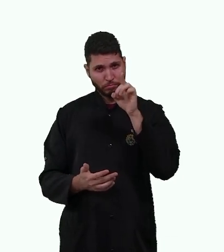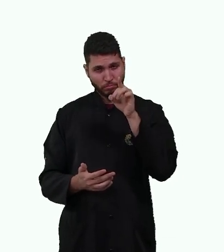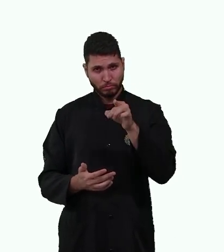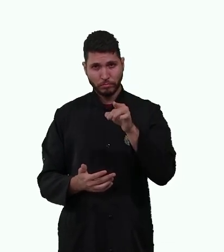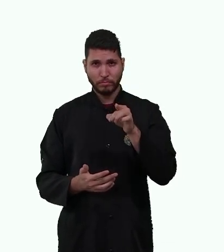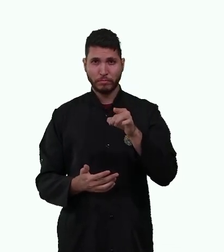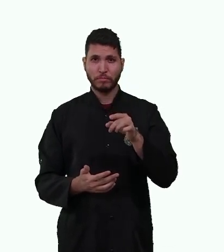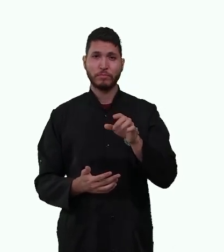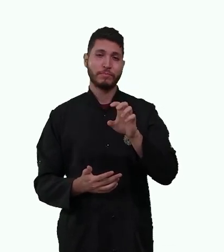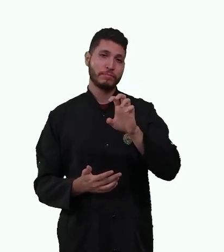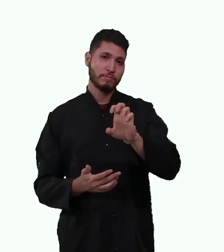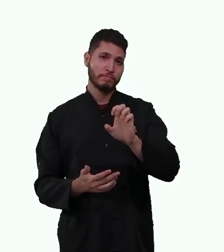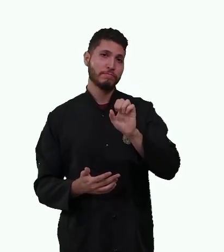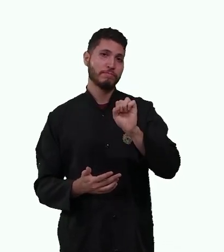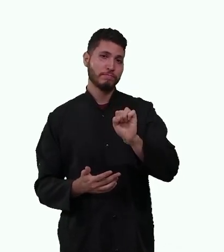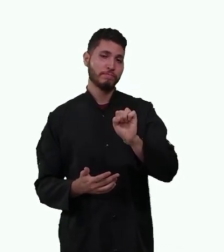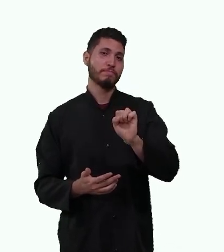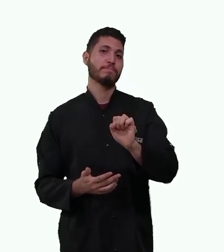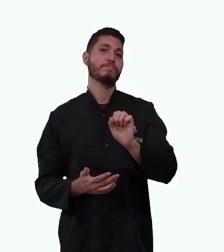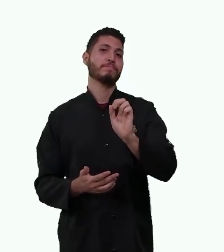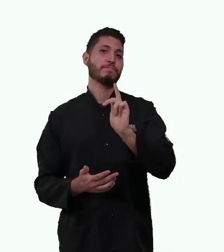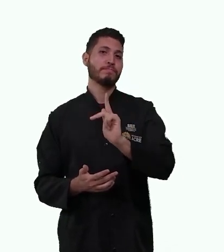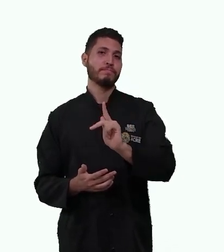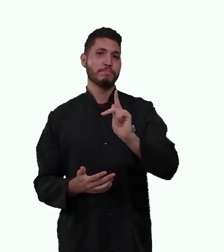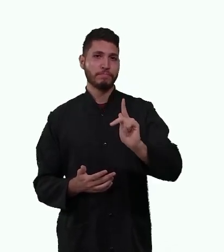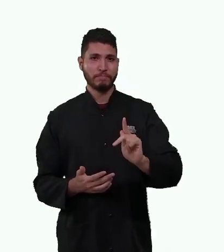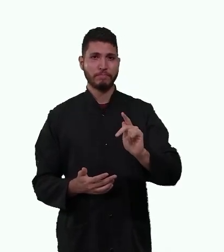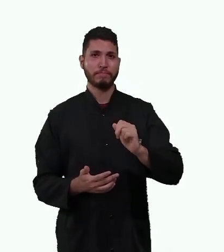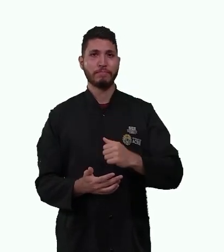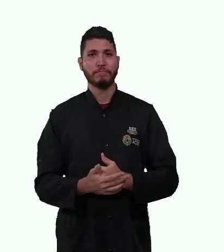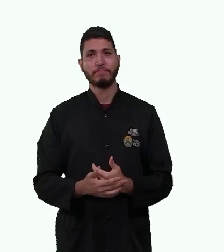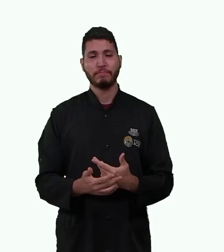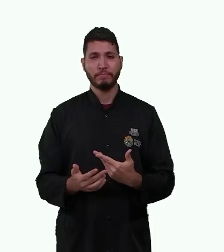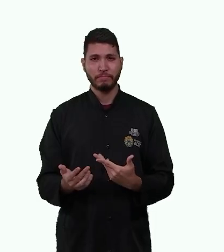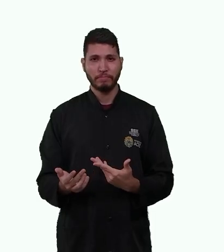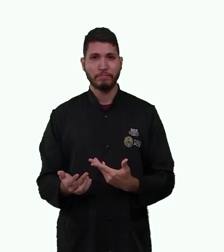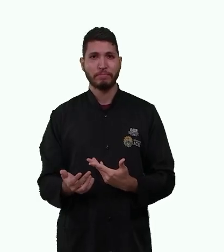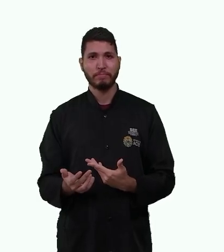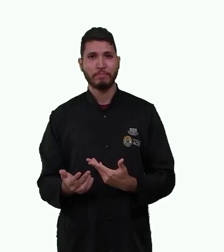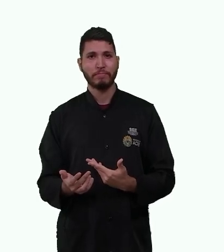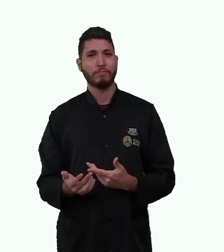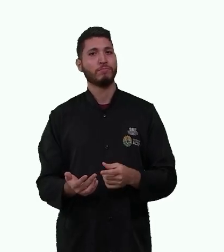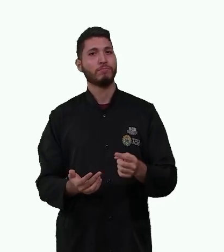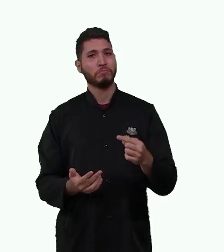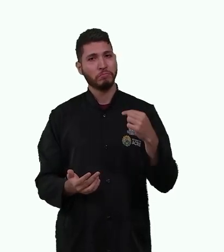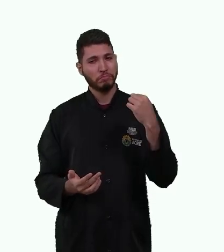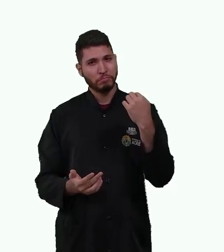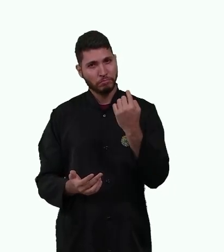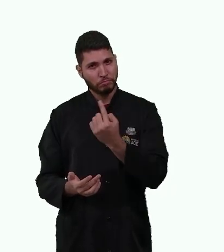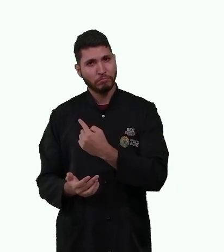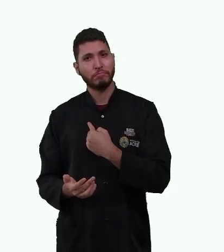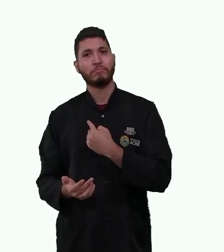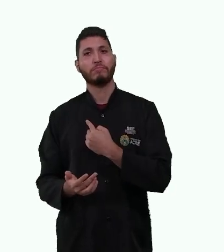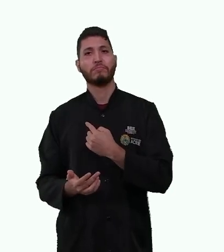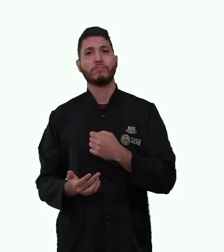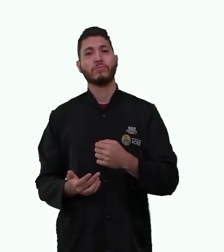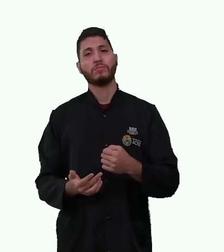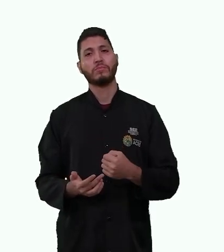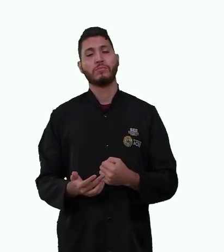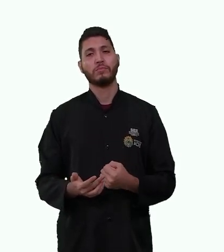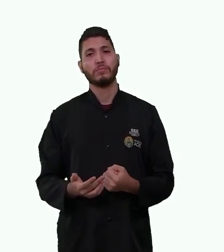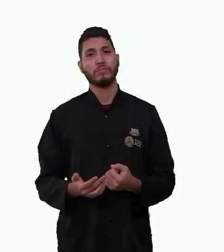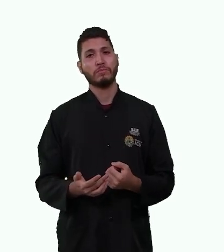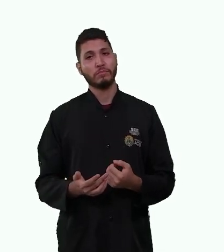exemplo, usted es professor. Nosotros e nosotras somos, exemplo,